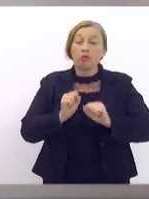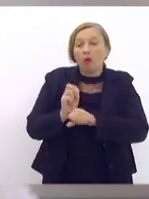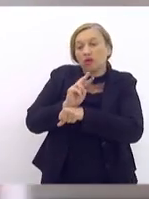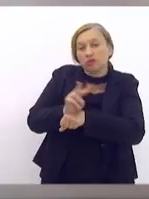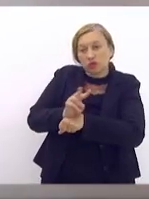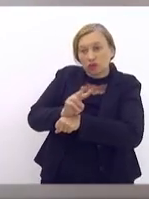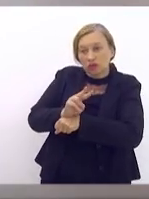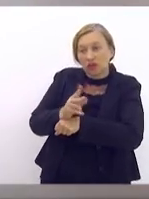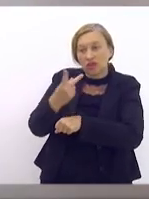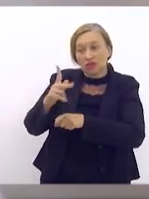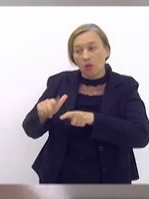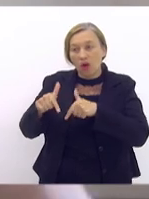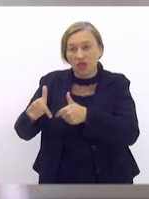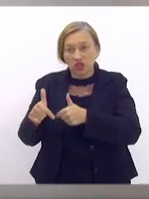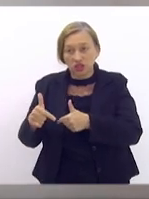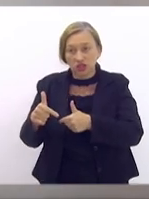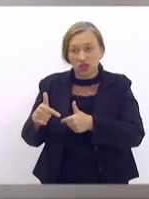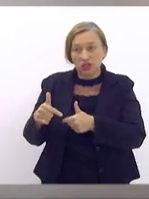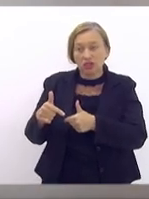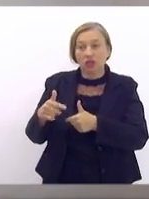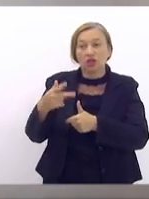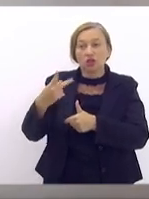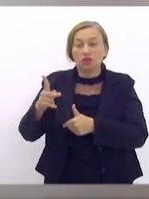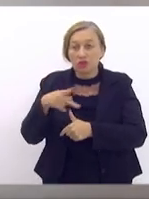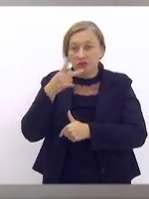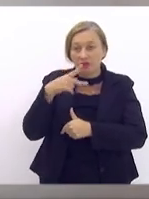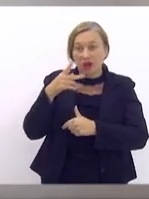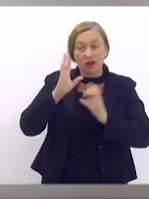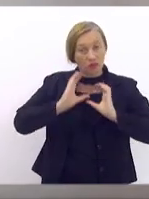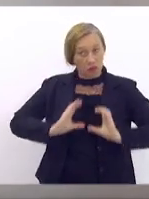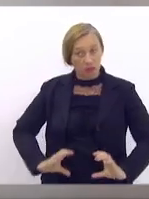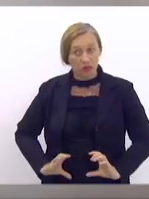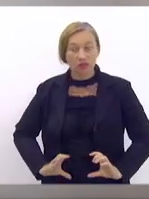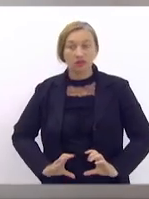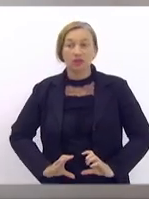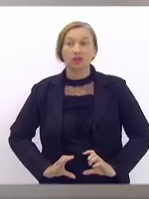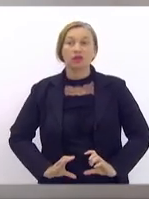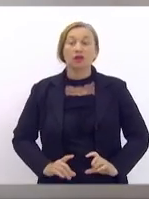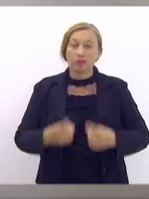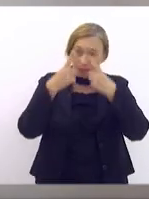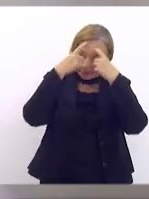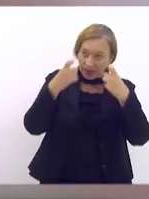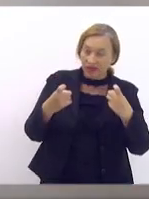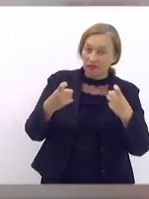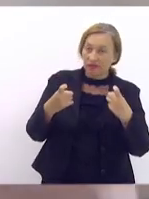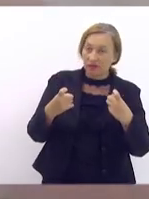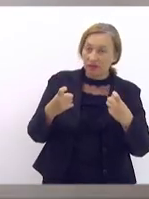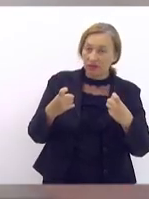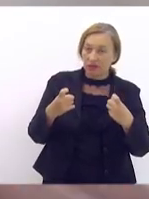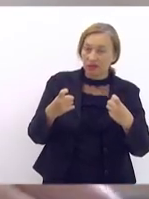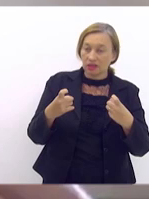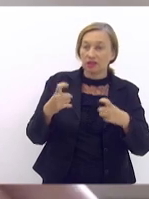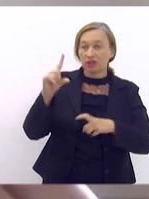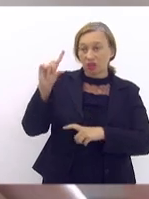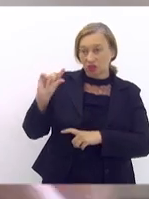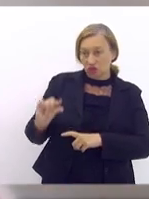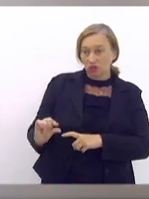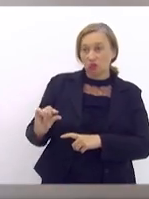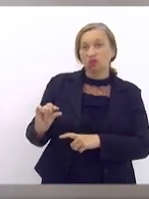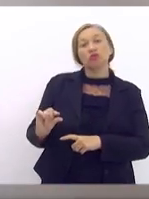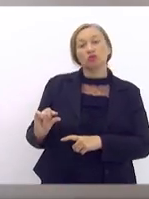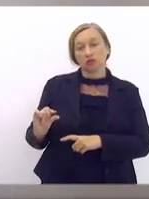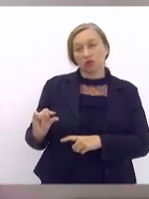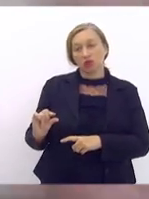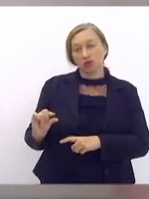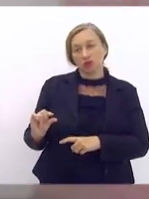monitorar as suas ações, monitorar as suas falas, monitorar os seus comportamentos para que a violência, pelo menos internamente entre os colegas,